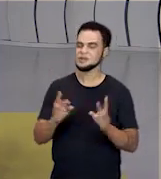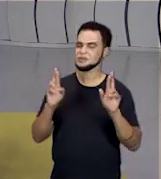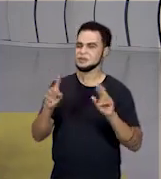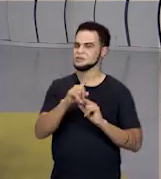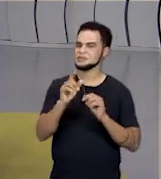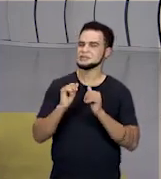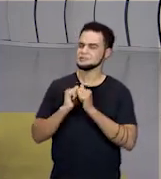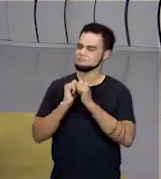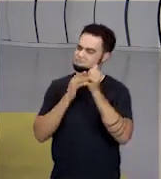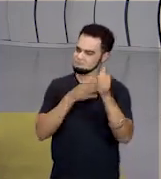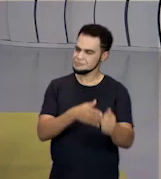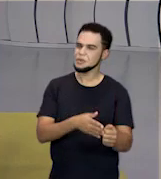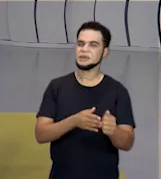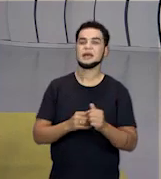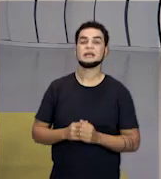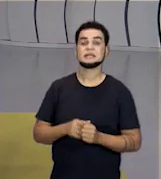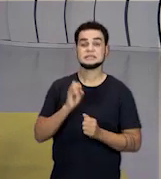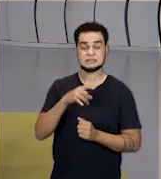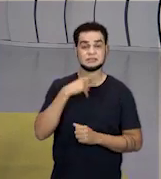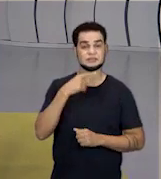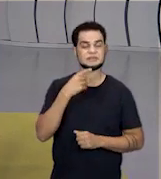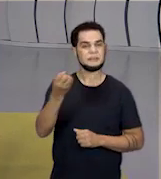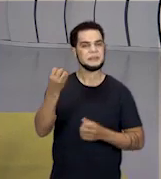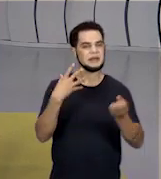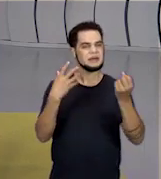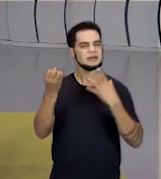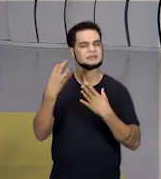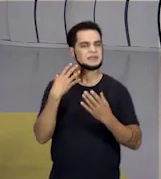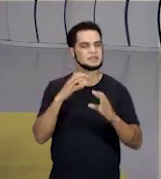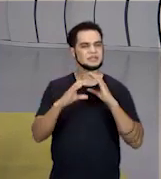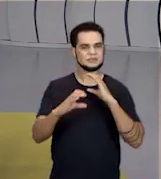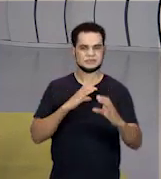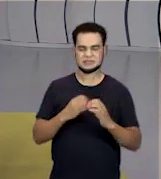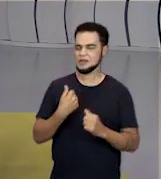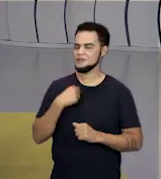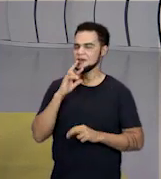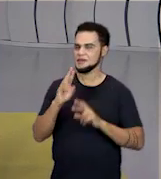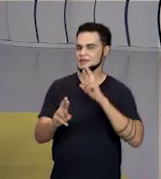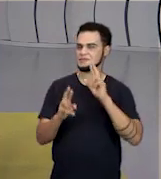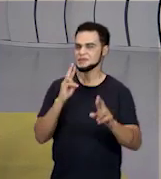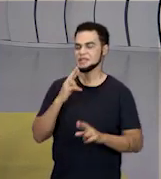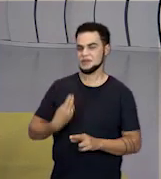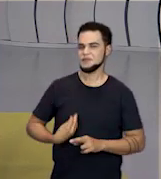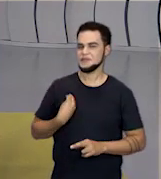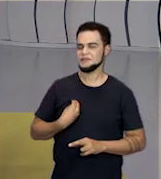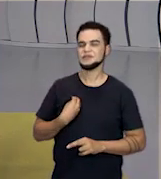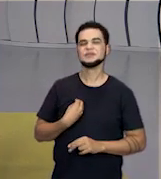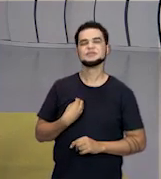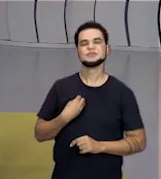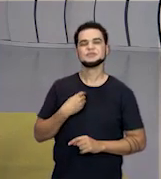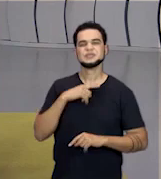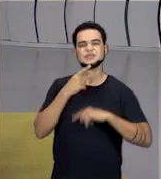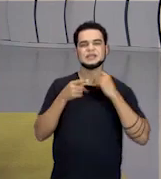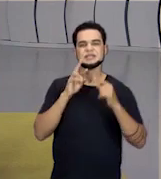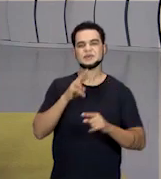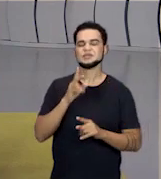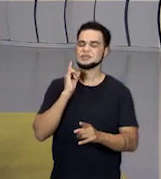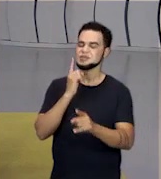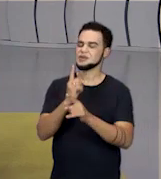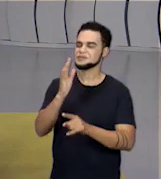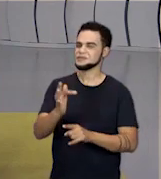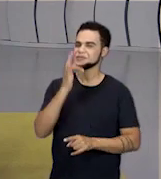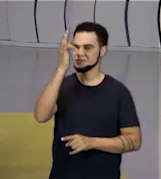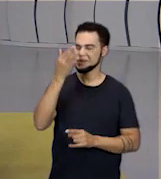Se ficou alguma dúvida, mande aí para os nossos canais de comunicação, que vou responder ao vivo aí no nosso Tira Dúvidas. E vejo você na nossa